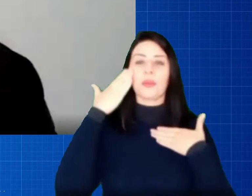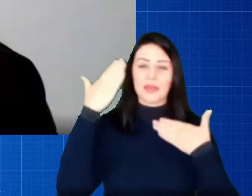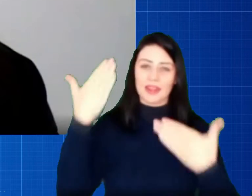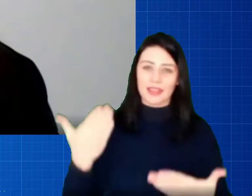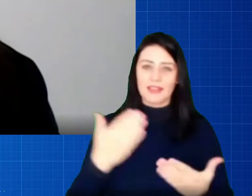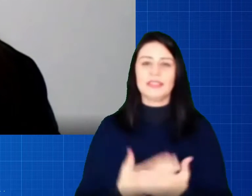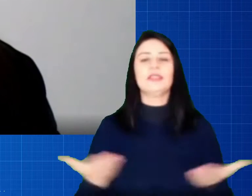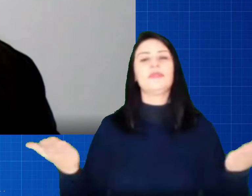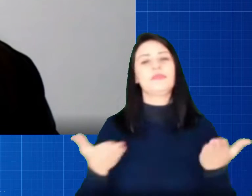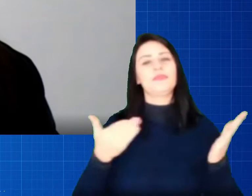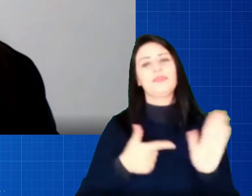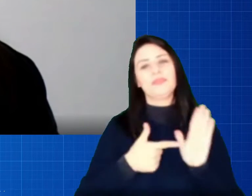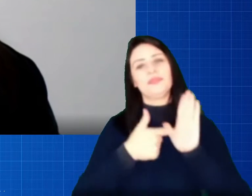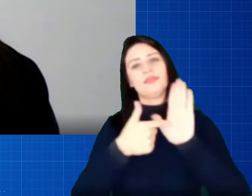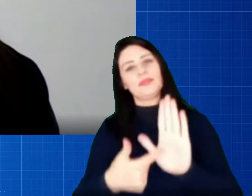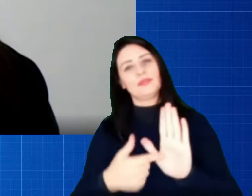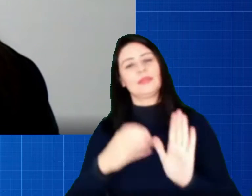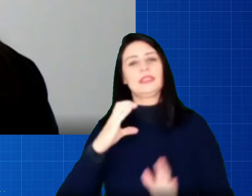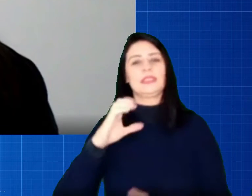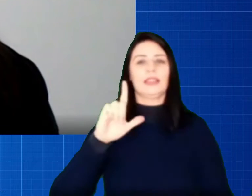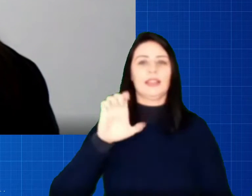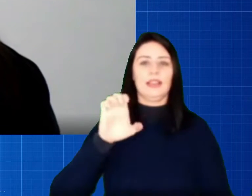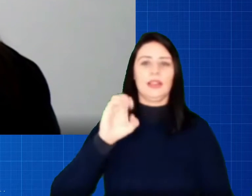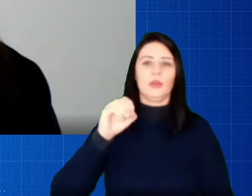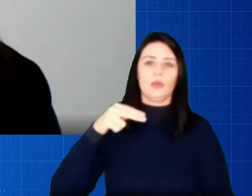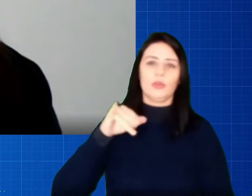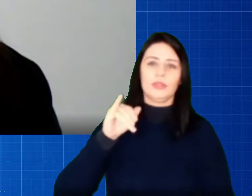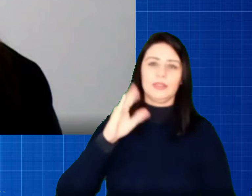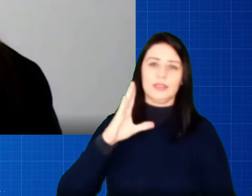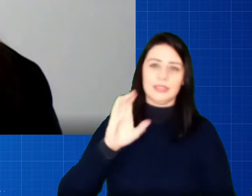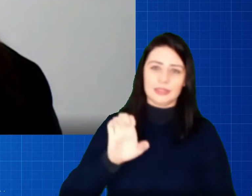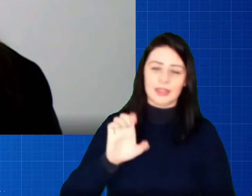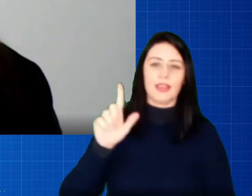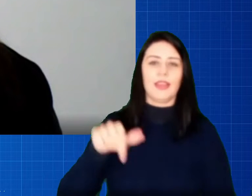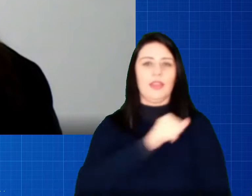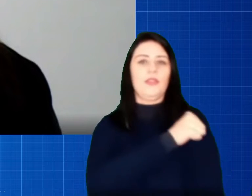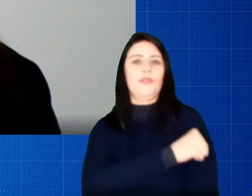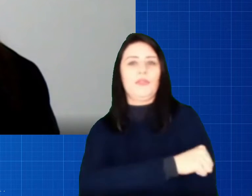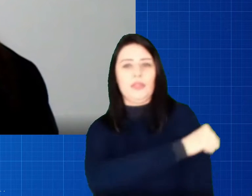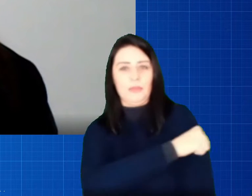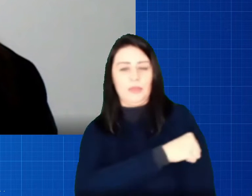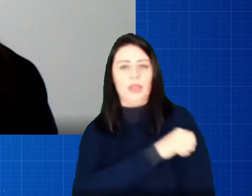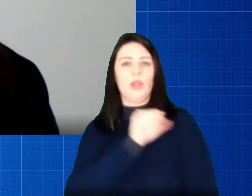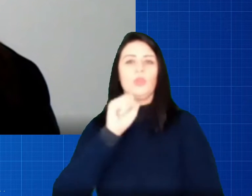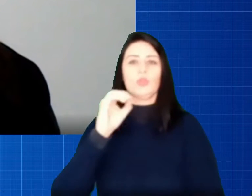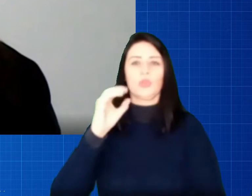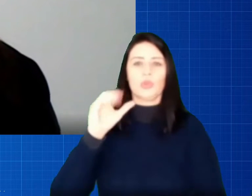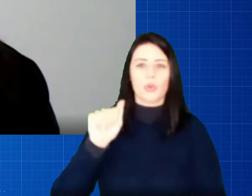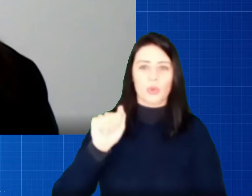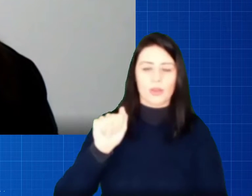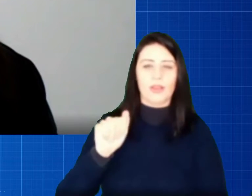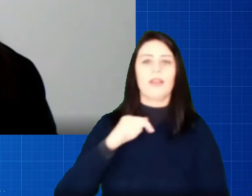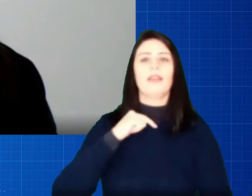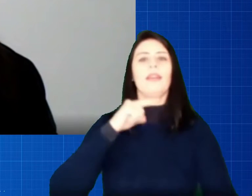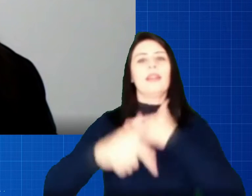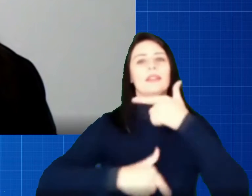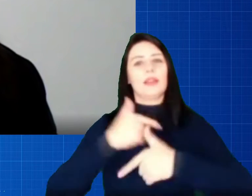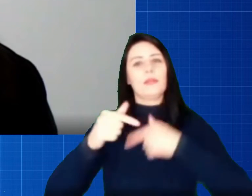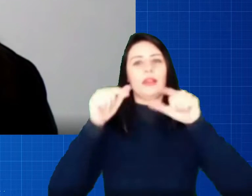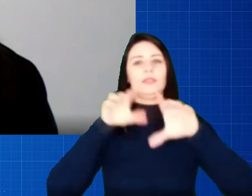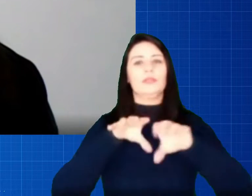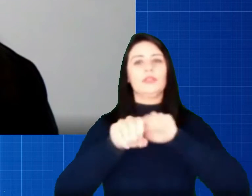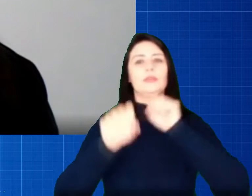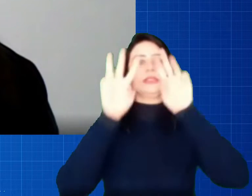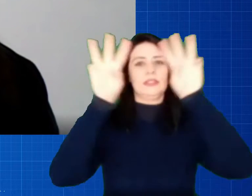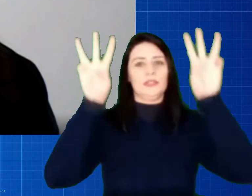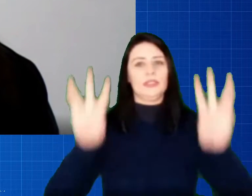Obrigada, Tili. E agora apresento, então, a Cleonice Aparecida de Oliveira Machado, enfermeira do SOA. Ela é enfermeira pela Universidade Federal